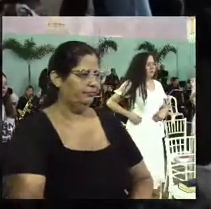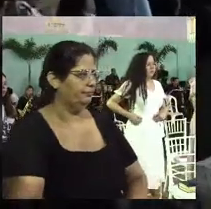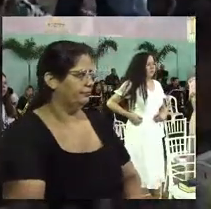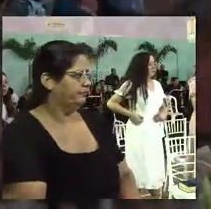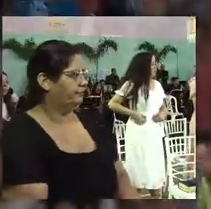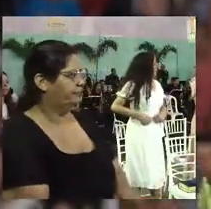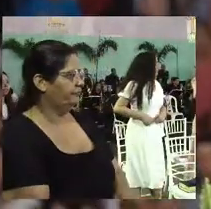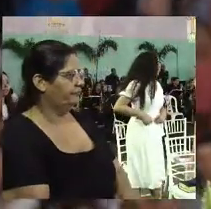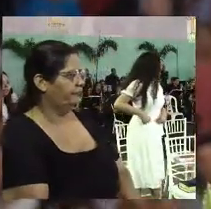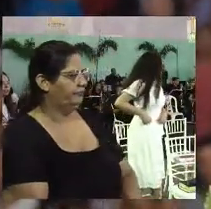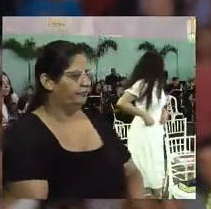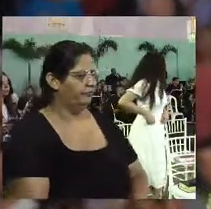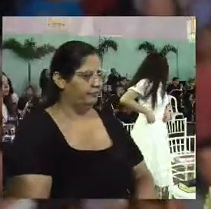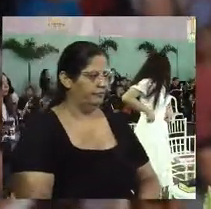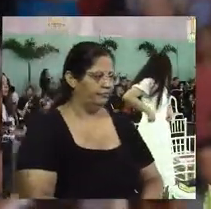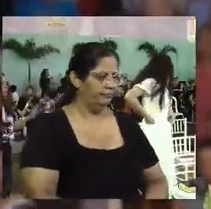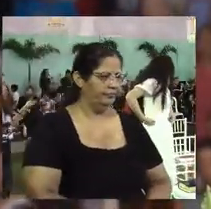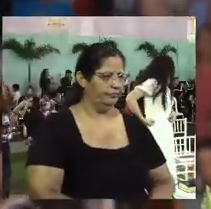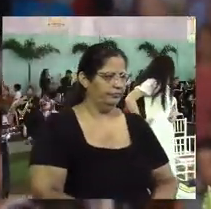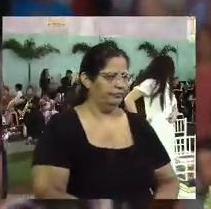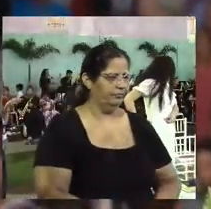por favor